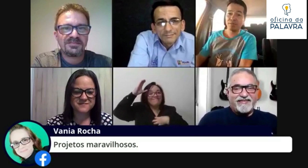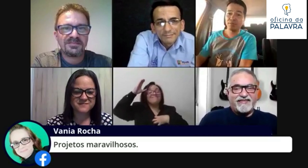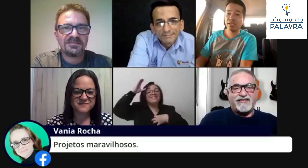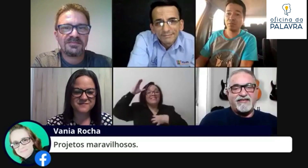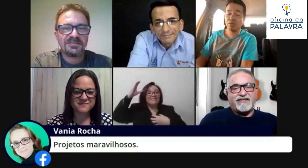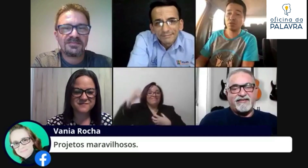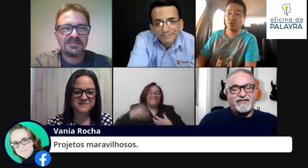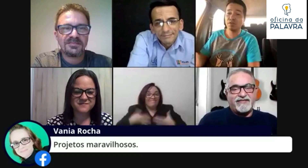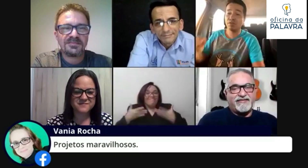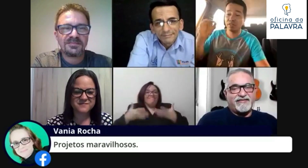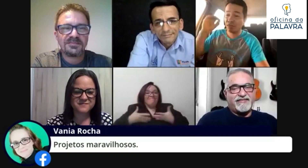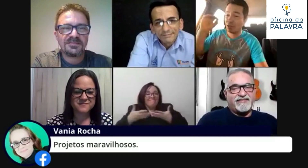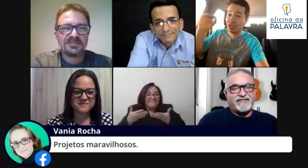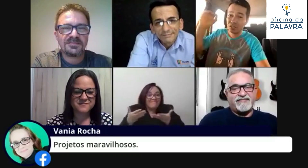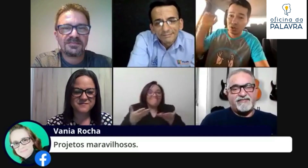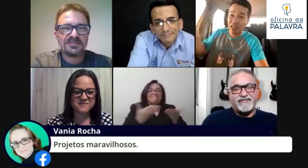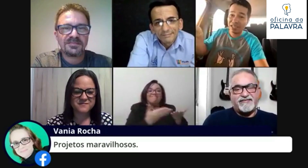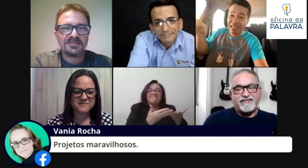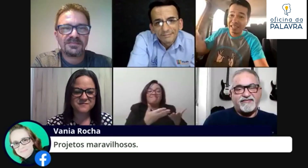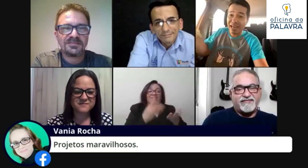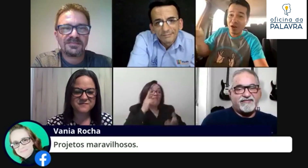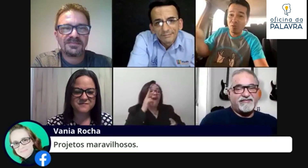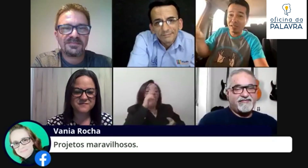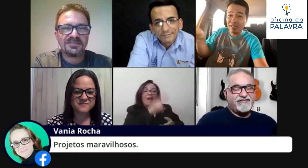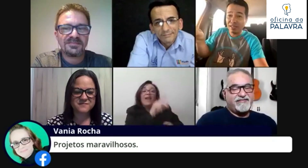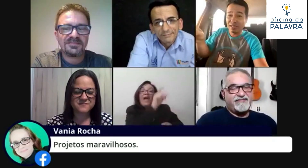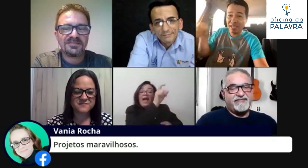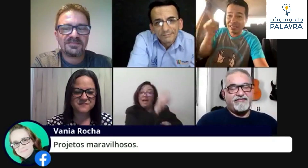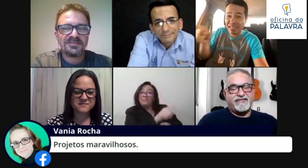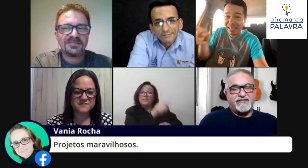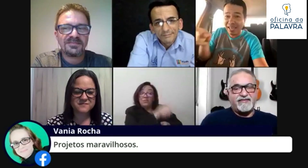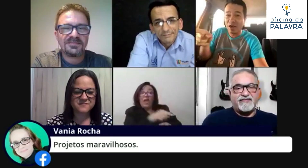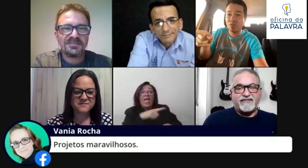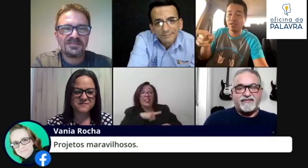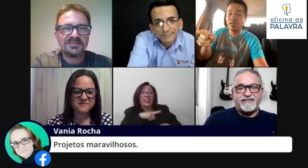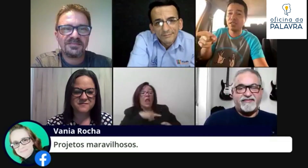empurrar para cima daquela pessoa, porque você vai olhar assim, olha, aquela alma ali